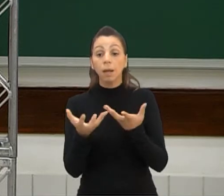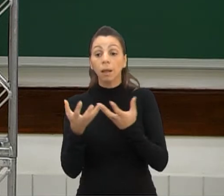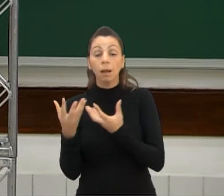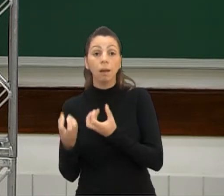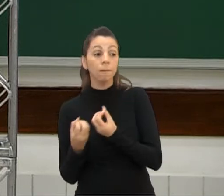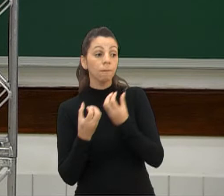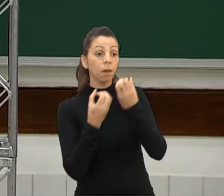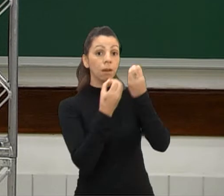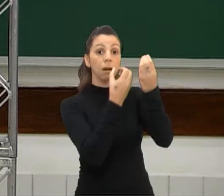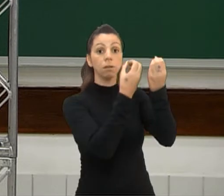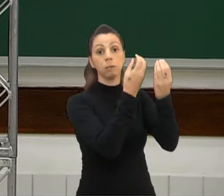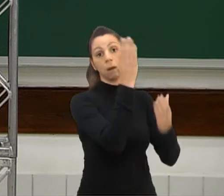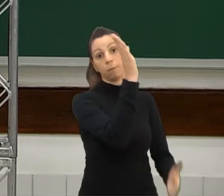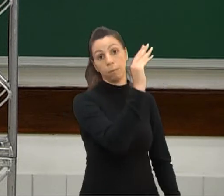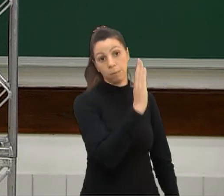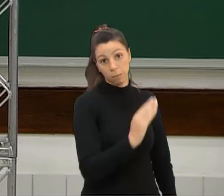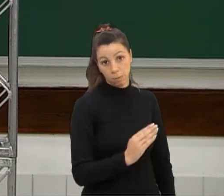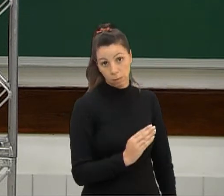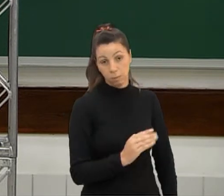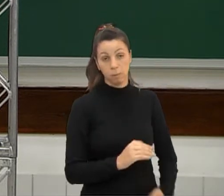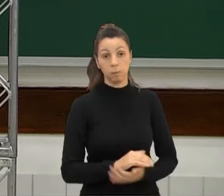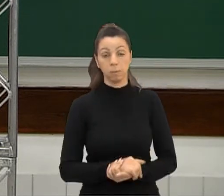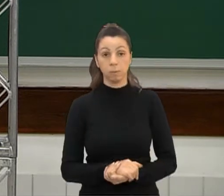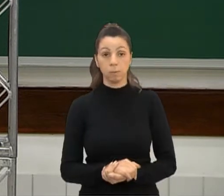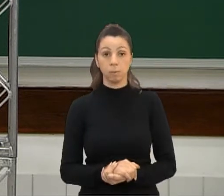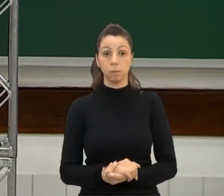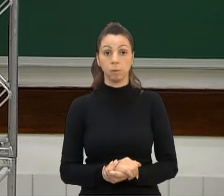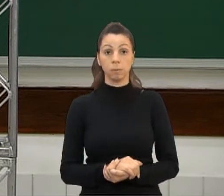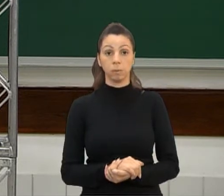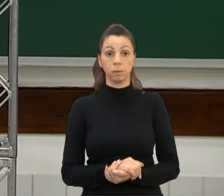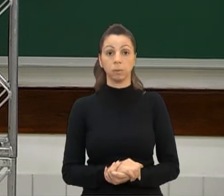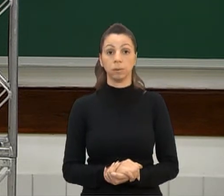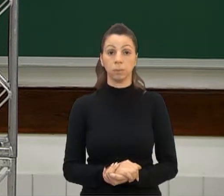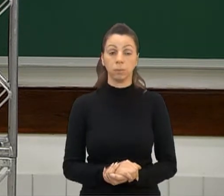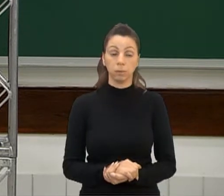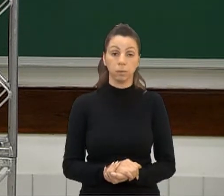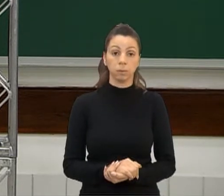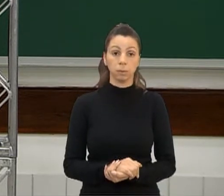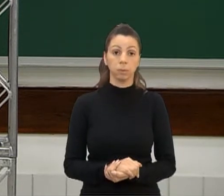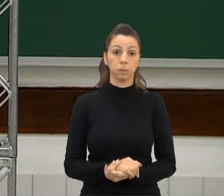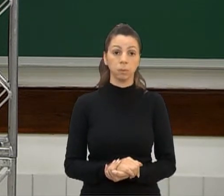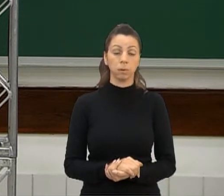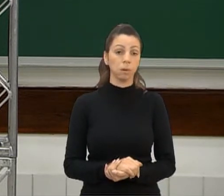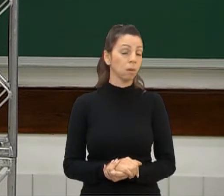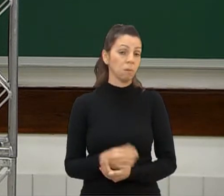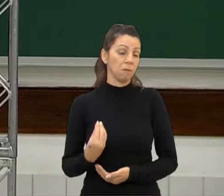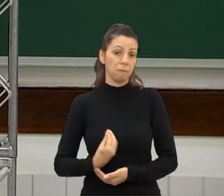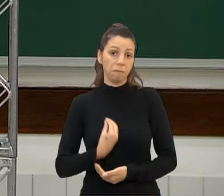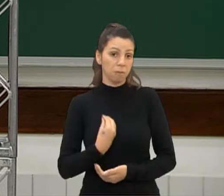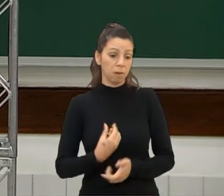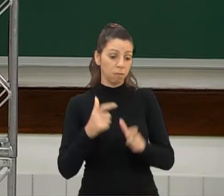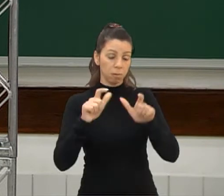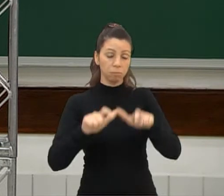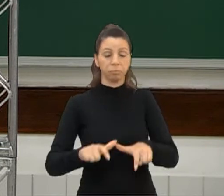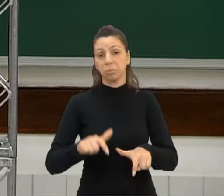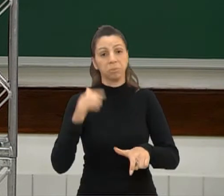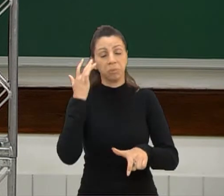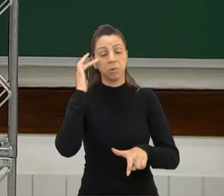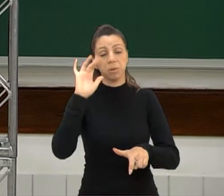o nome da outra usuária, porque está em primeira pessoa, né? E também não sabemos onde ela vive, só sabemos que ela vive fora do